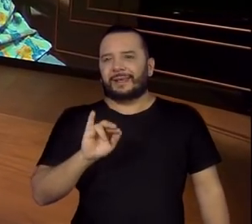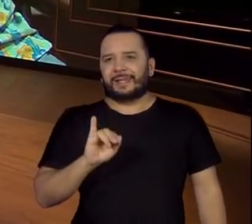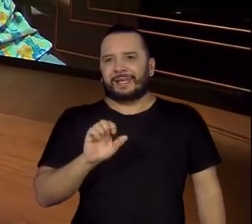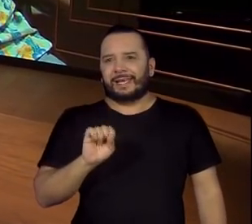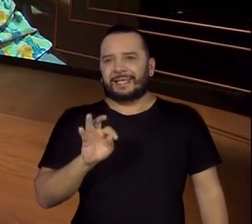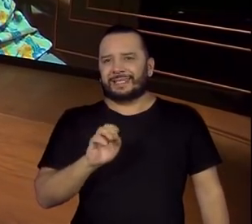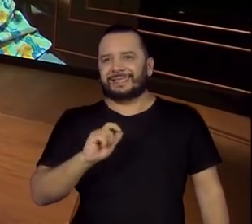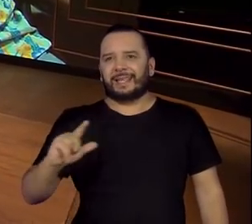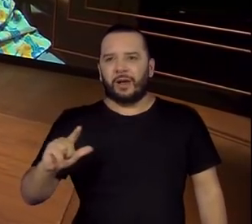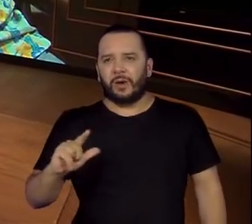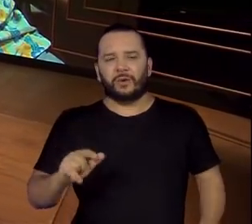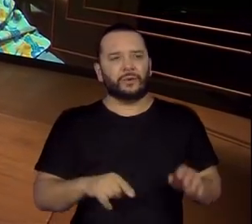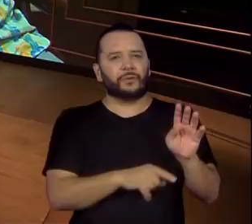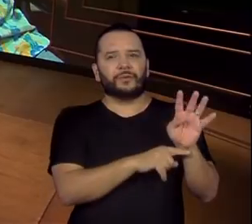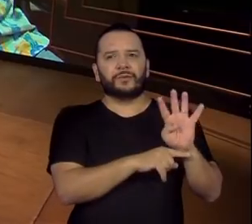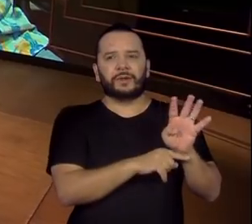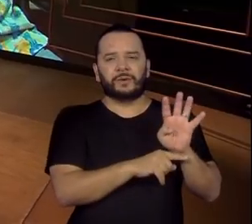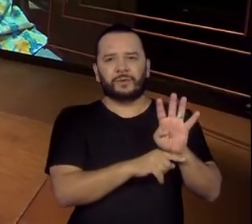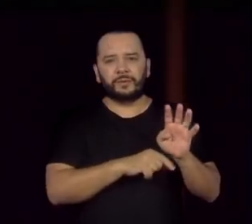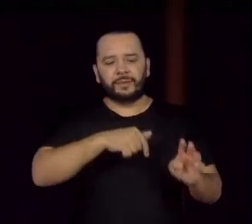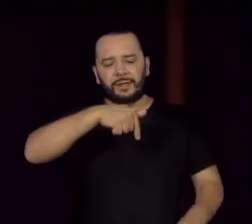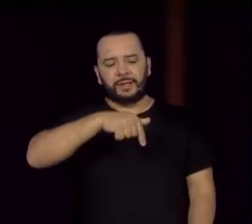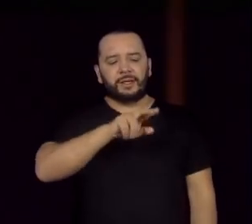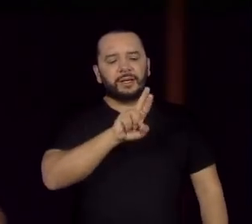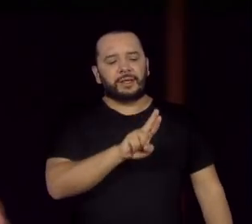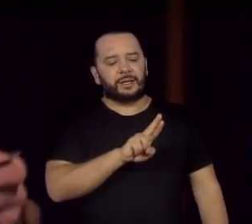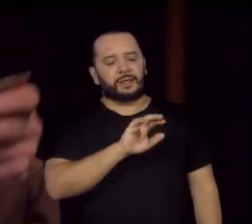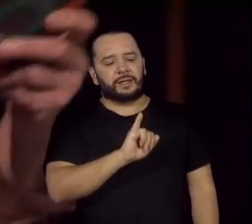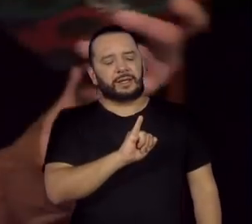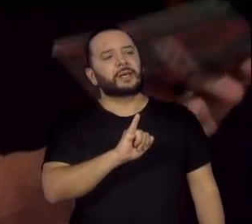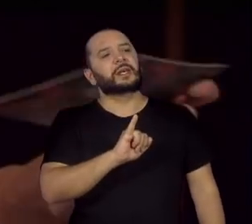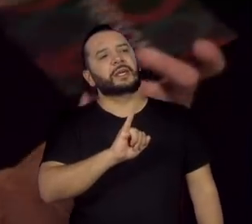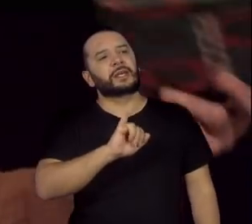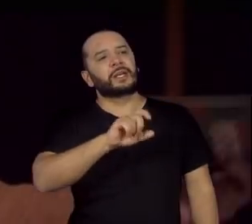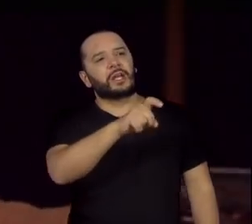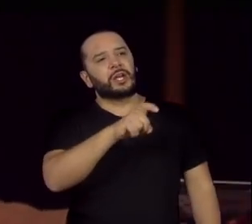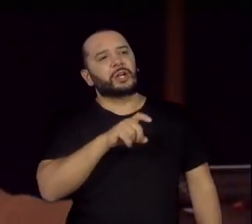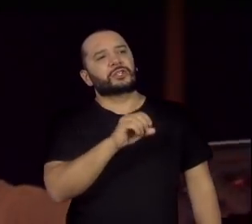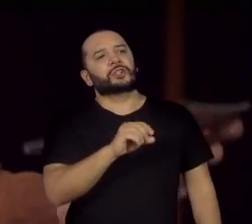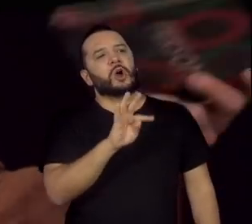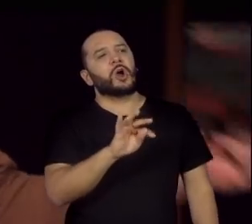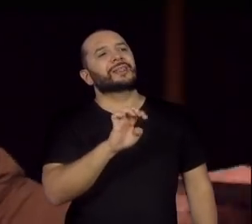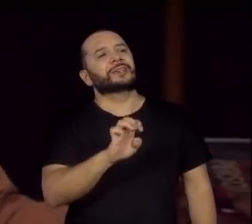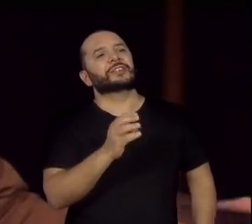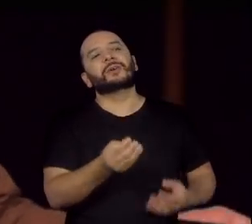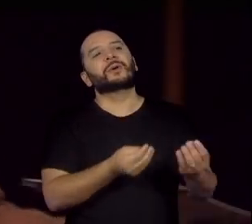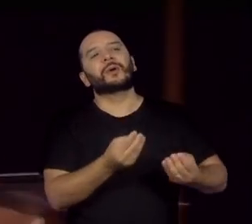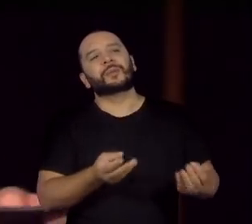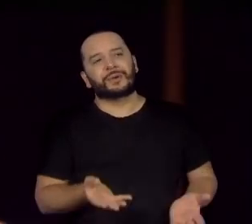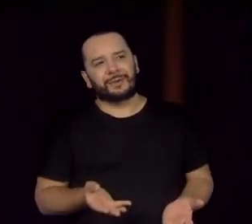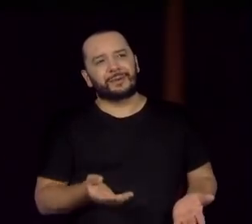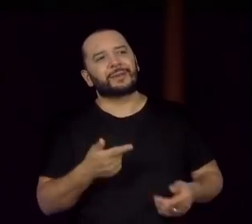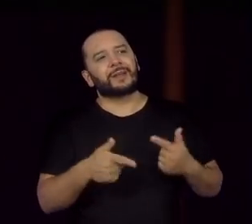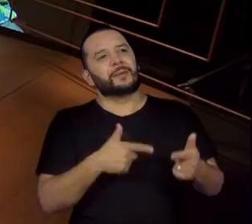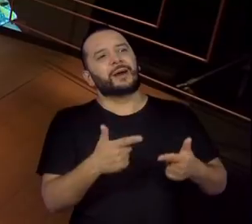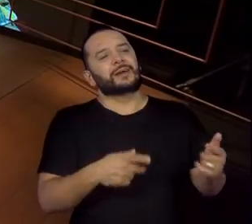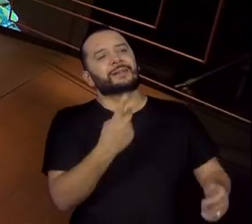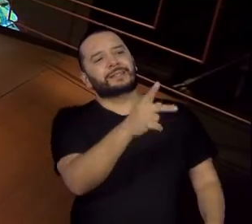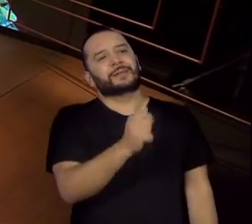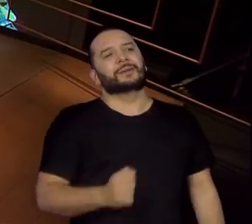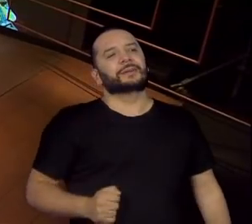Pichote, do filme Pichote. Né? Como é que apareceu? Como é que apareceu esse trabalho para você?